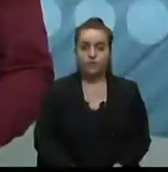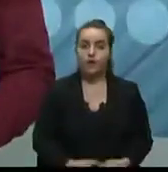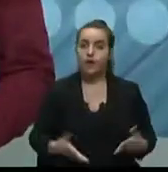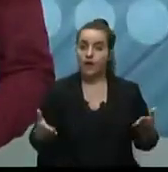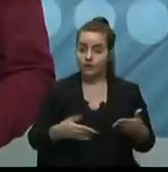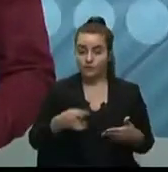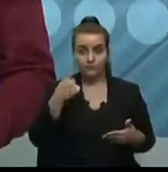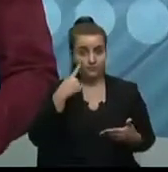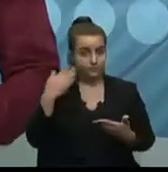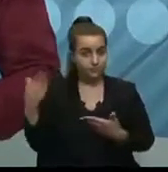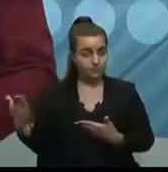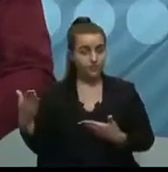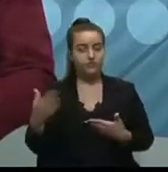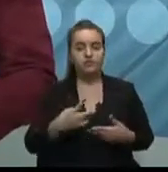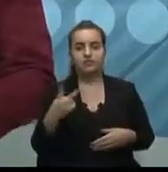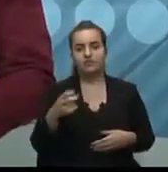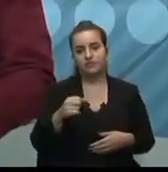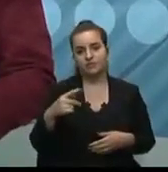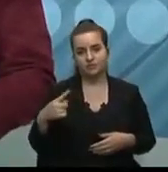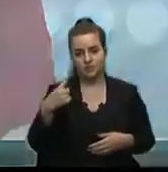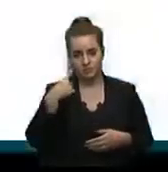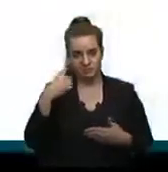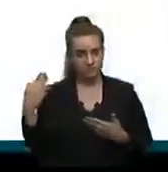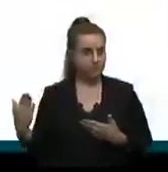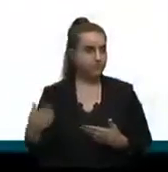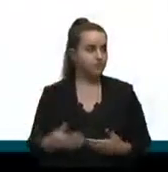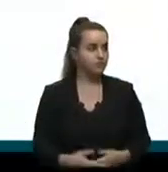Agora acompanhe comigo no quadro a segunda situação-problema.